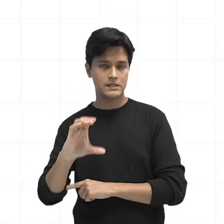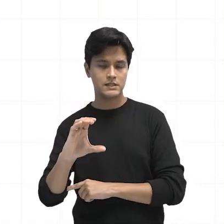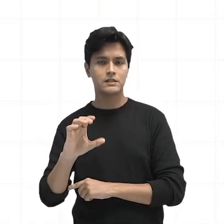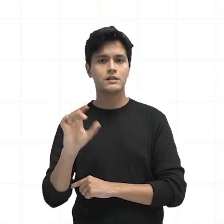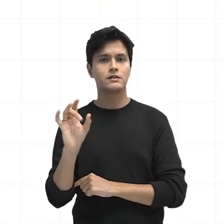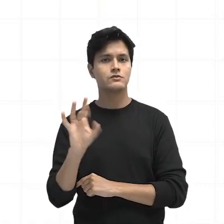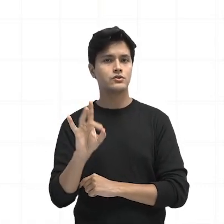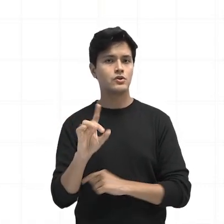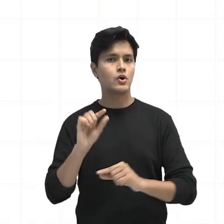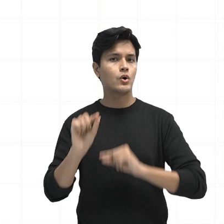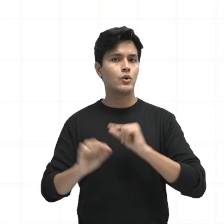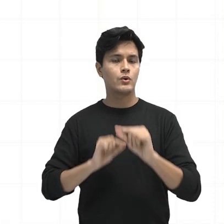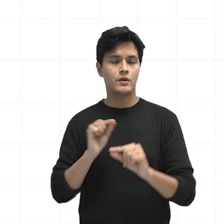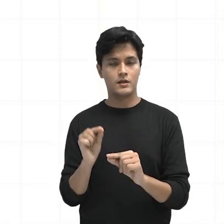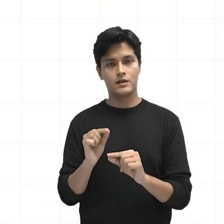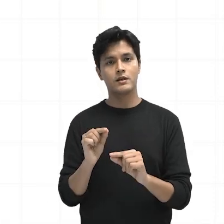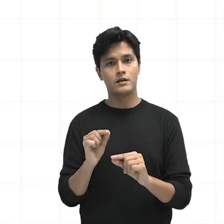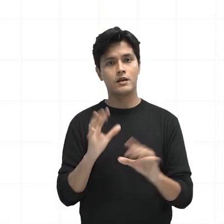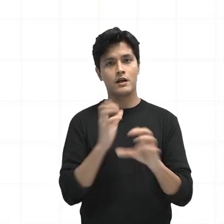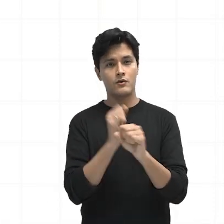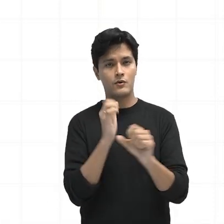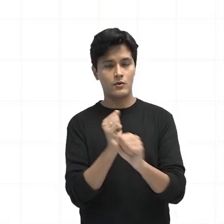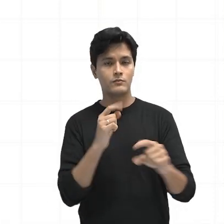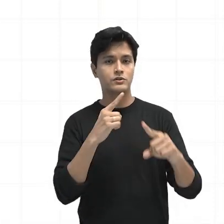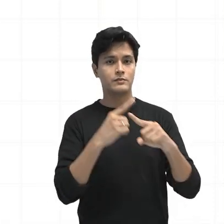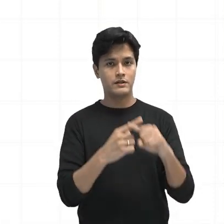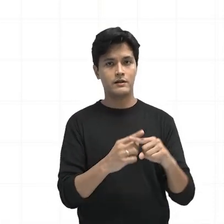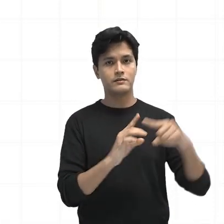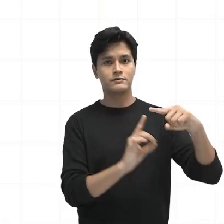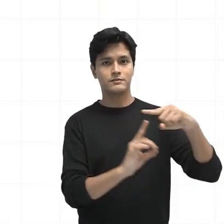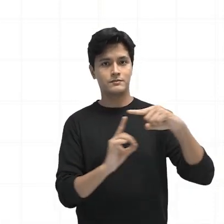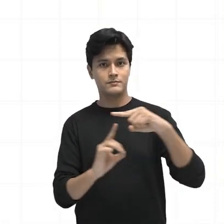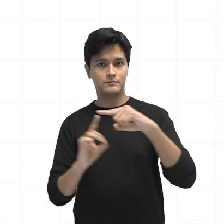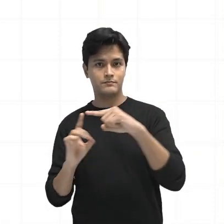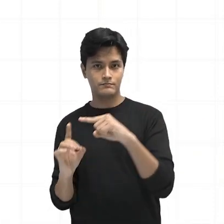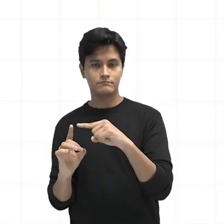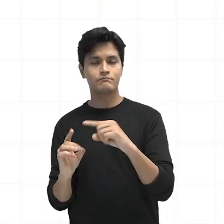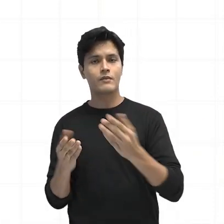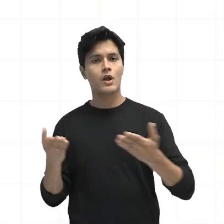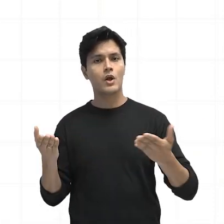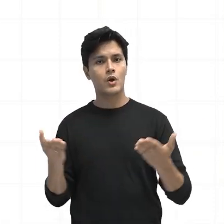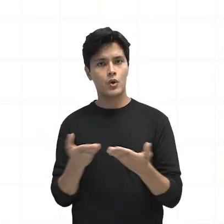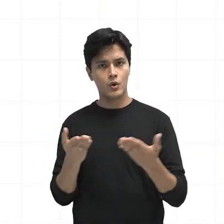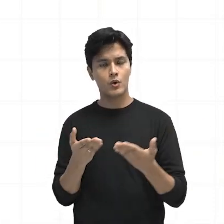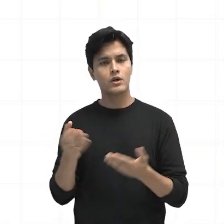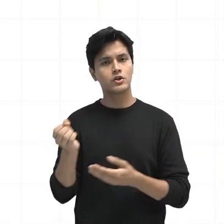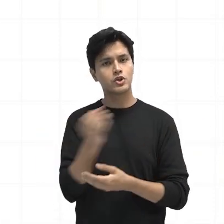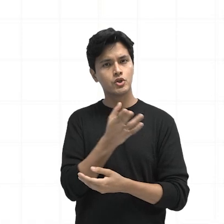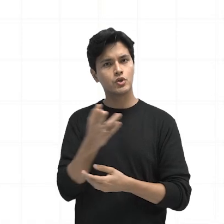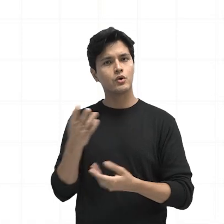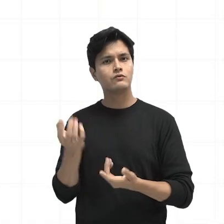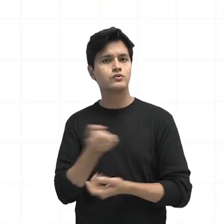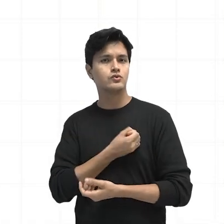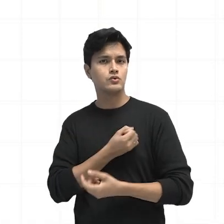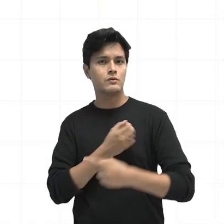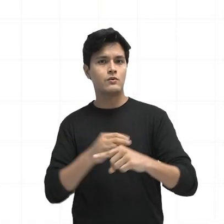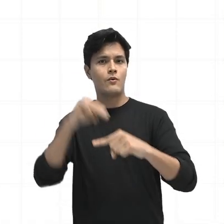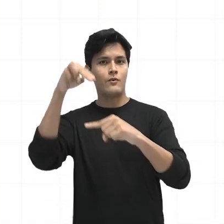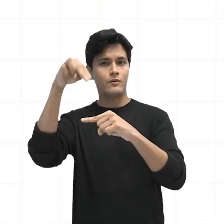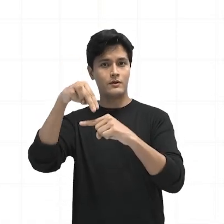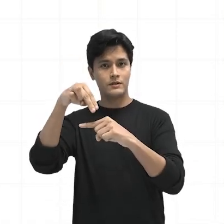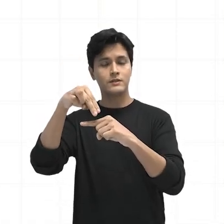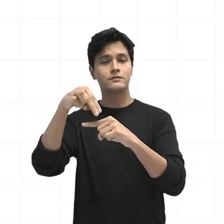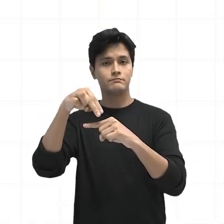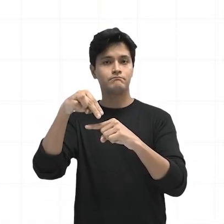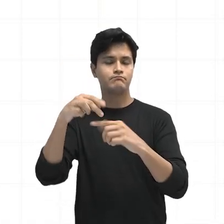pelos três, aliás, denominadores, para encontrar o novo número que vai dar para cima, olha só,